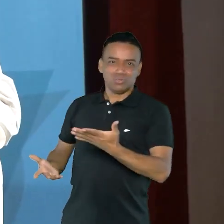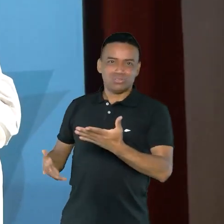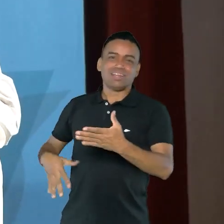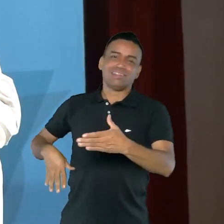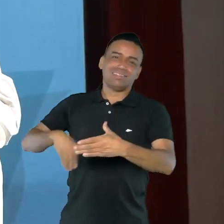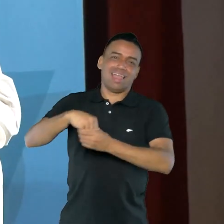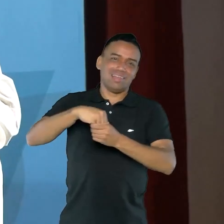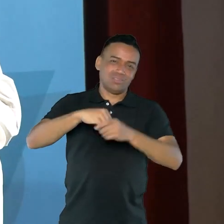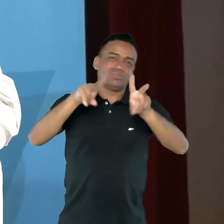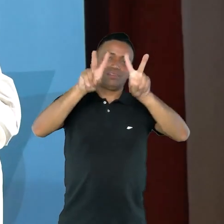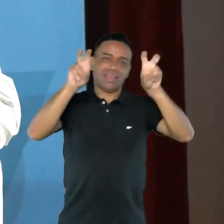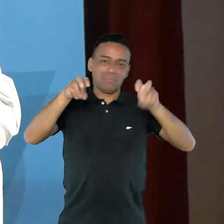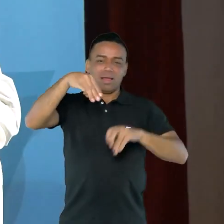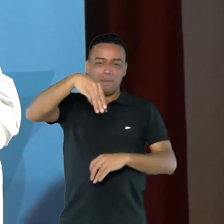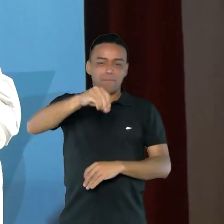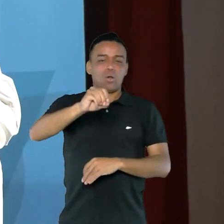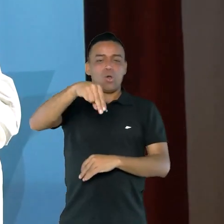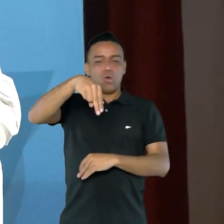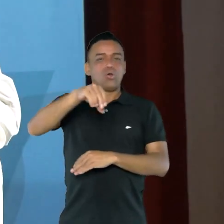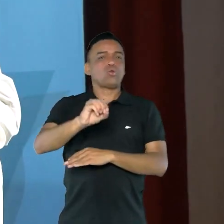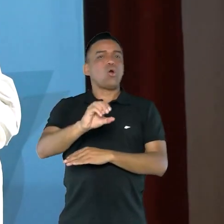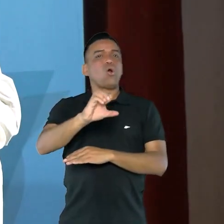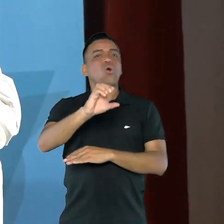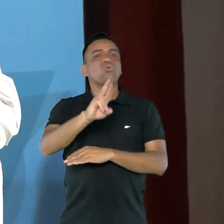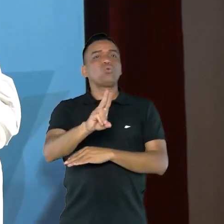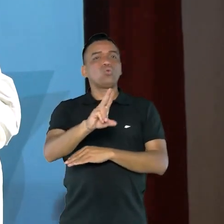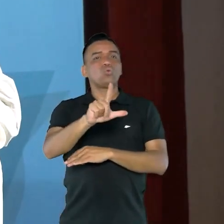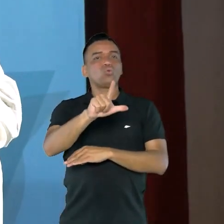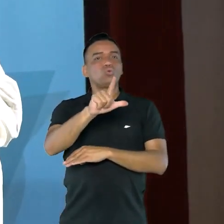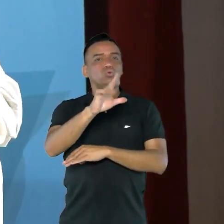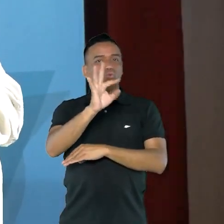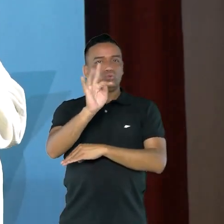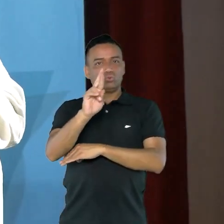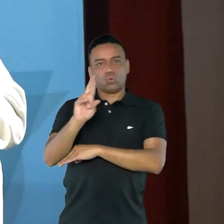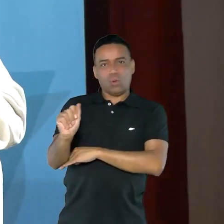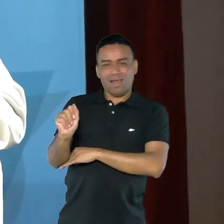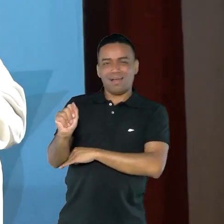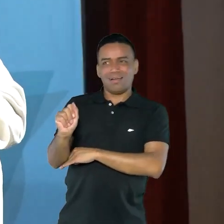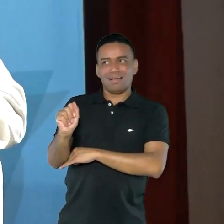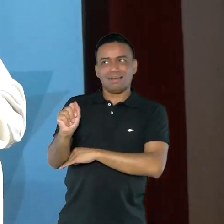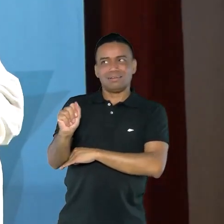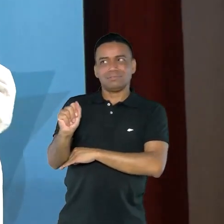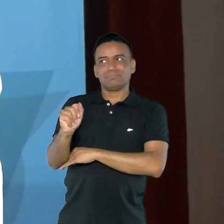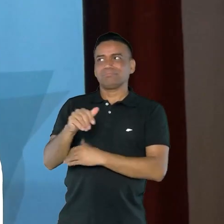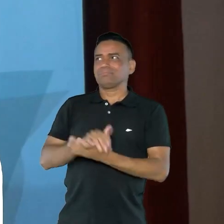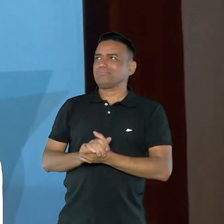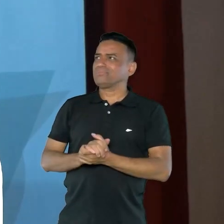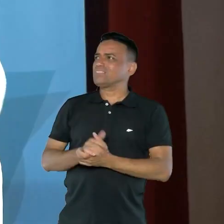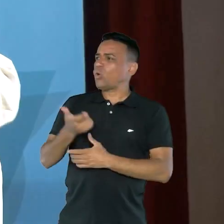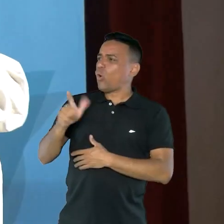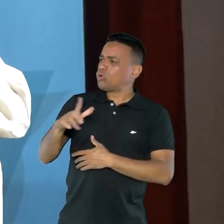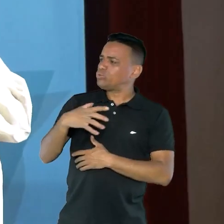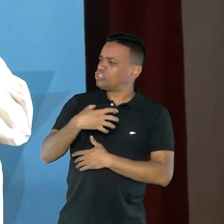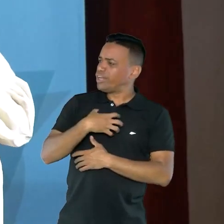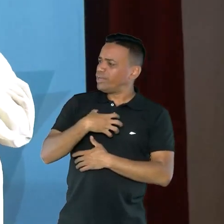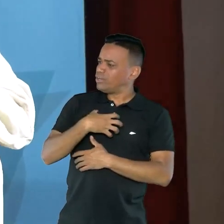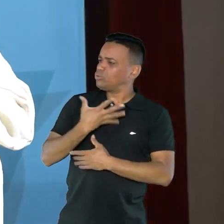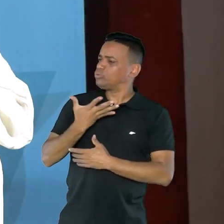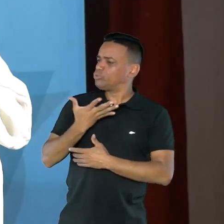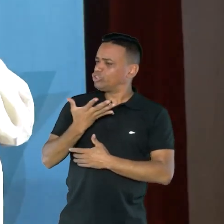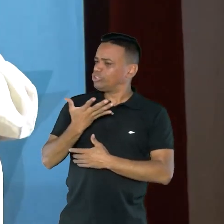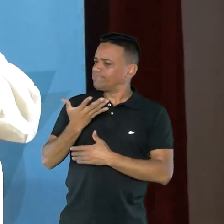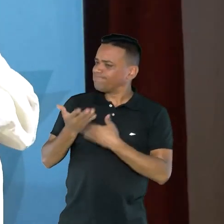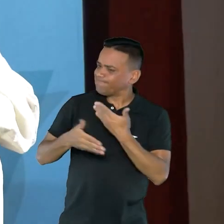a gente tem pensado de que outra forma lidar com isso sem que seja tão cindido assim,